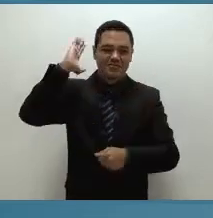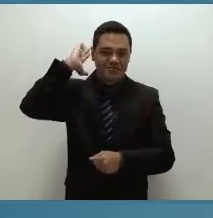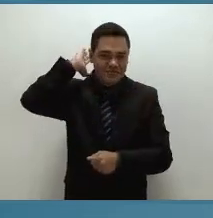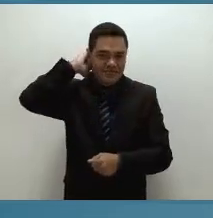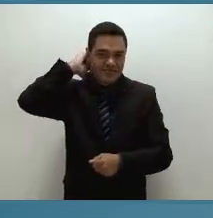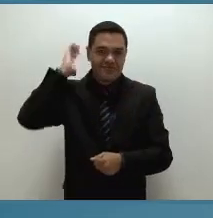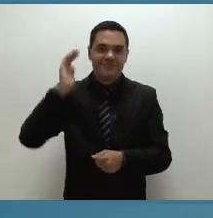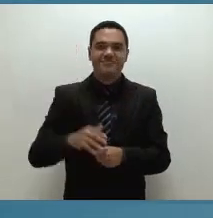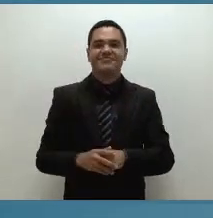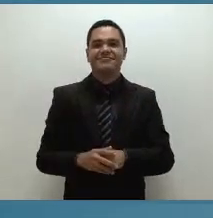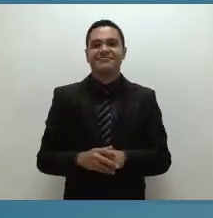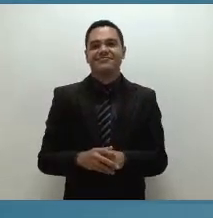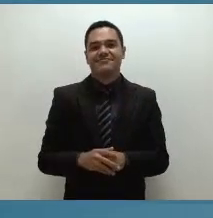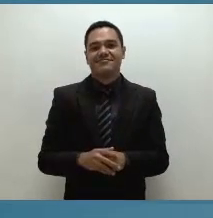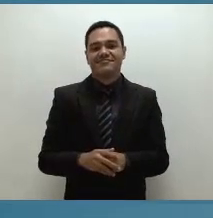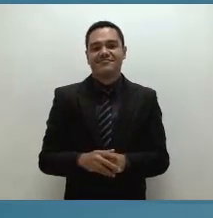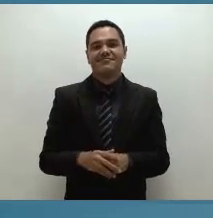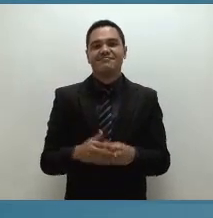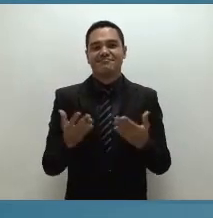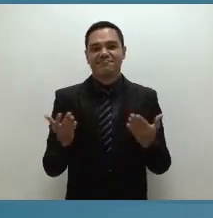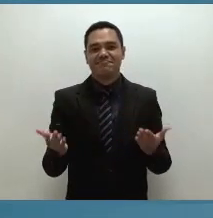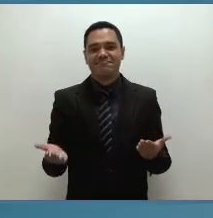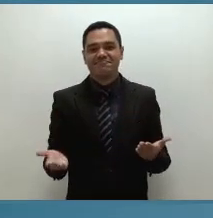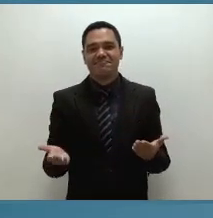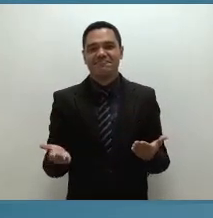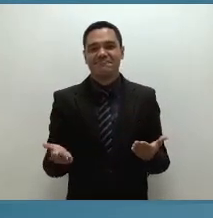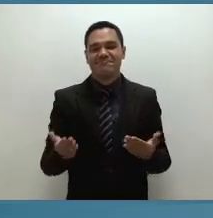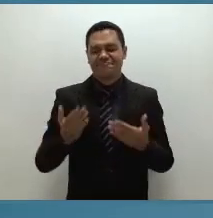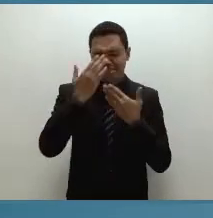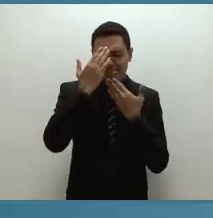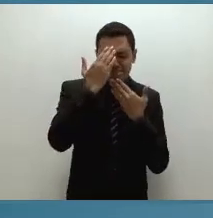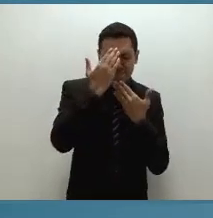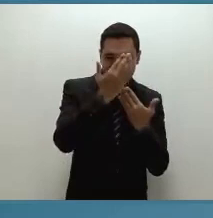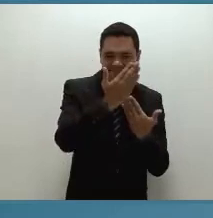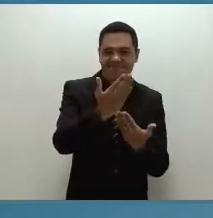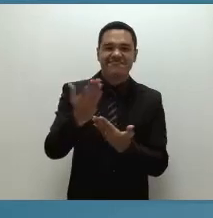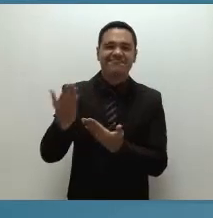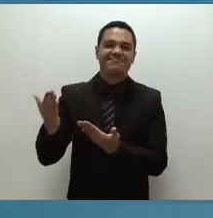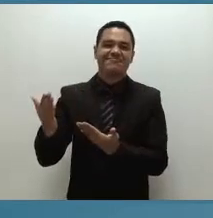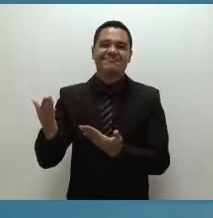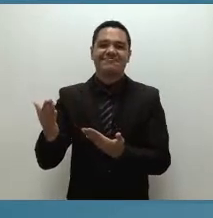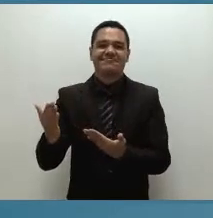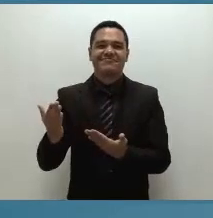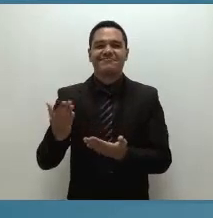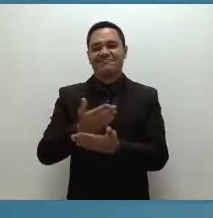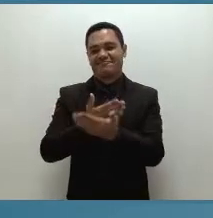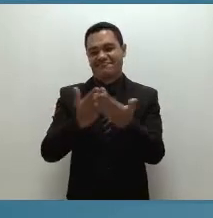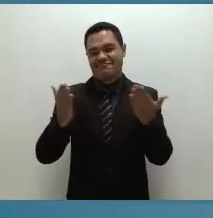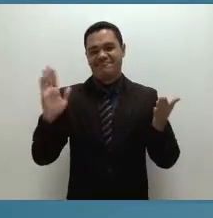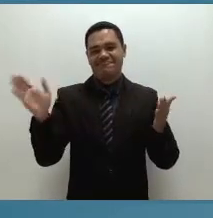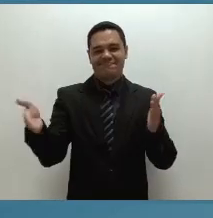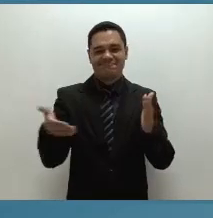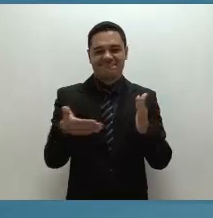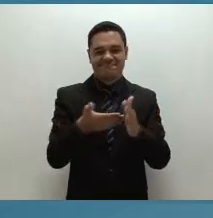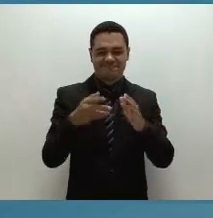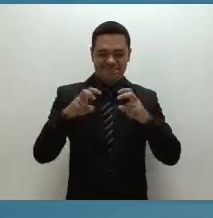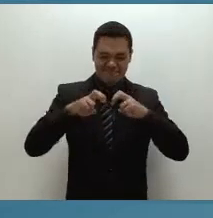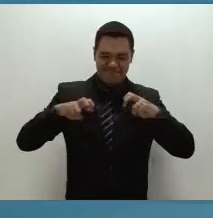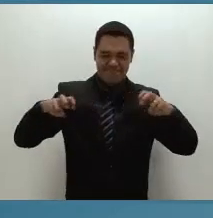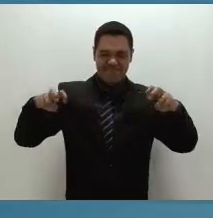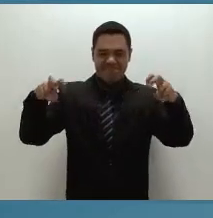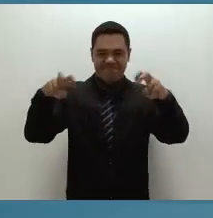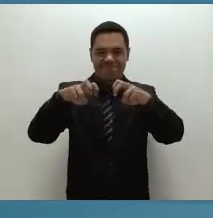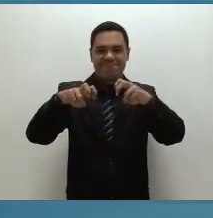Pará. E por isso, a minha gratidão é extensiva a todo este plenário,